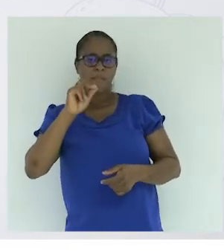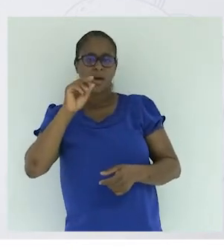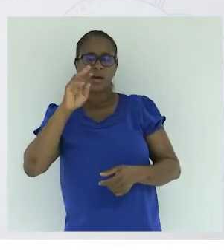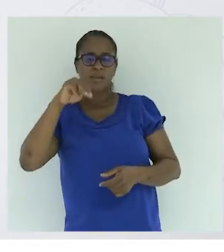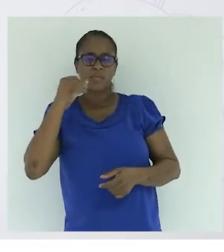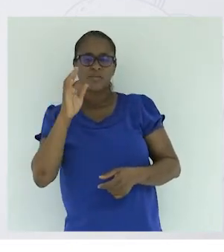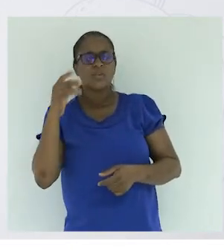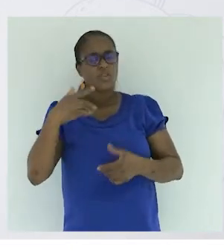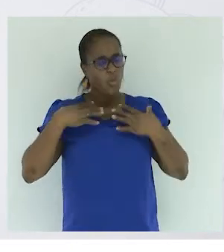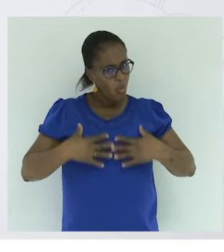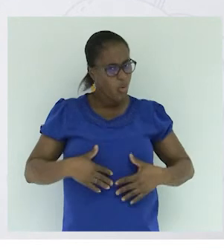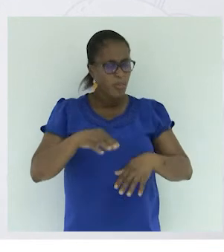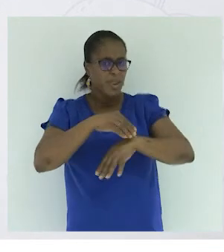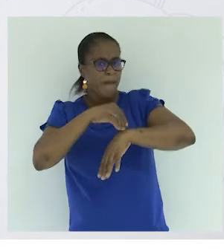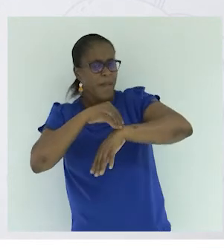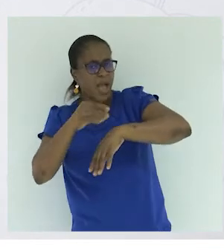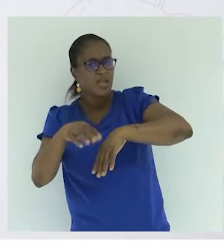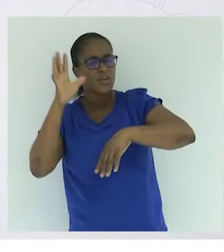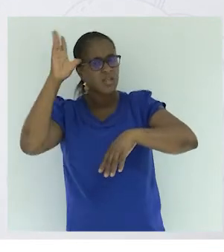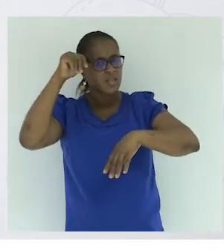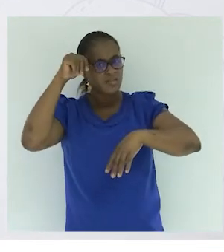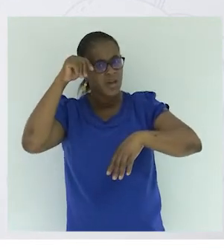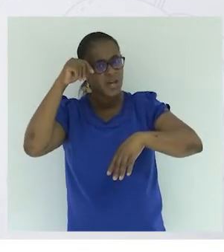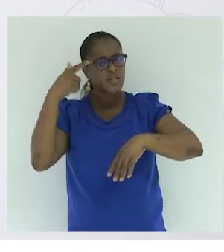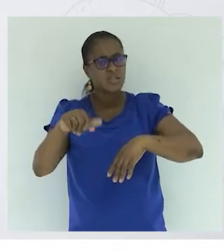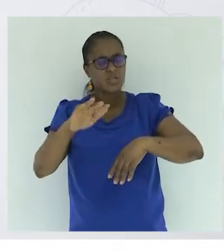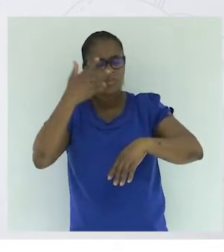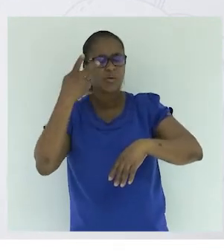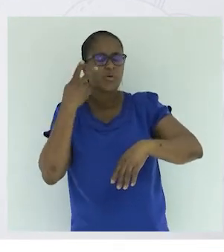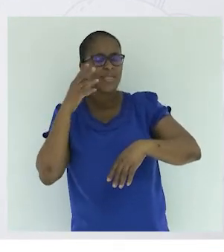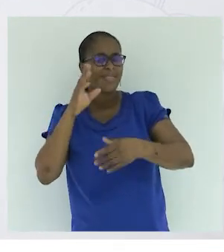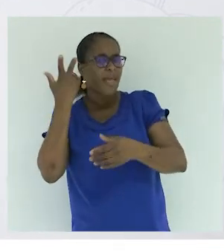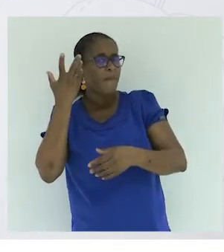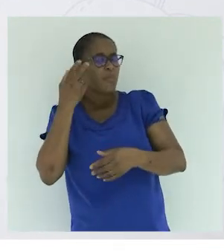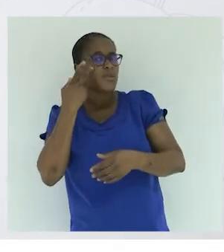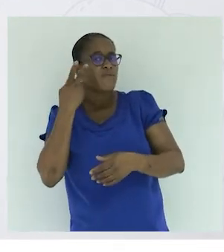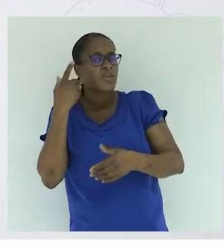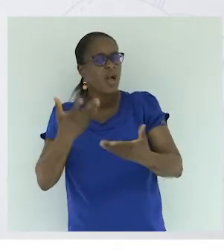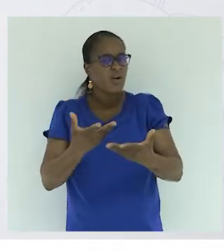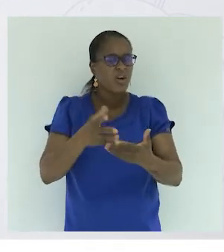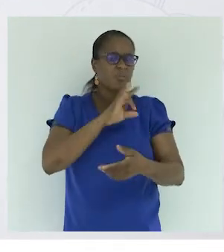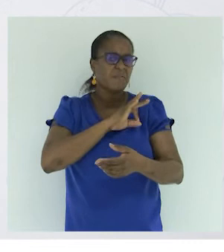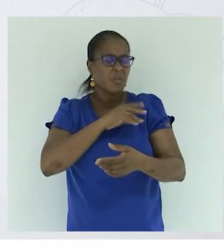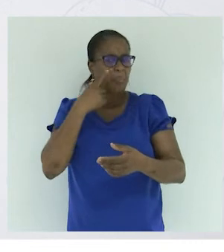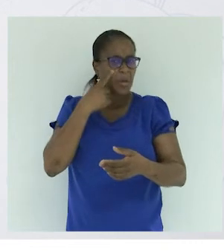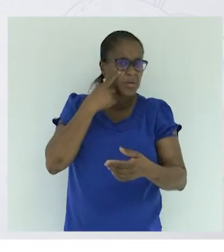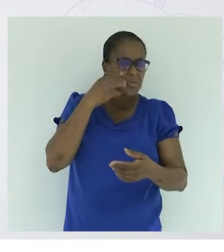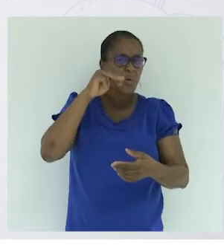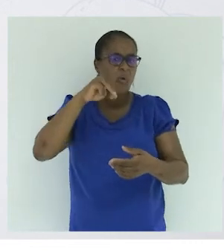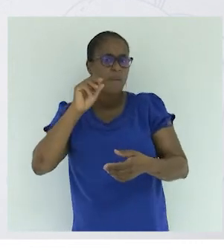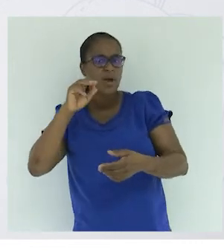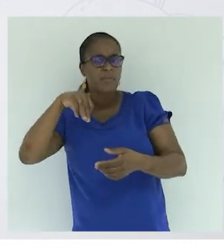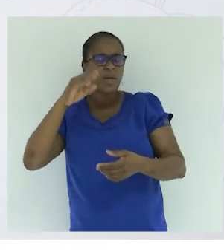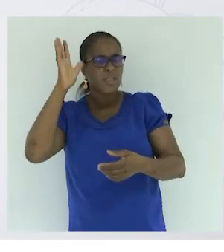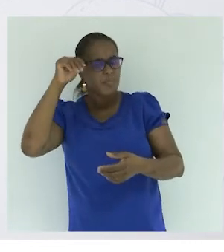de pele, são animais que alimentam-se de leite nos primeiros tempos de vida, e agora a professora aparece com um mamífero com escamas. Que animal